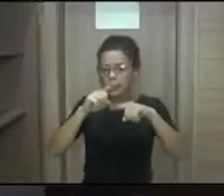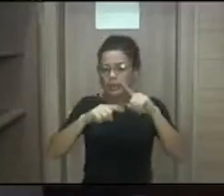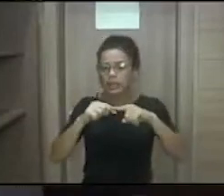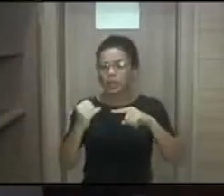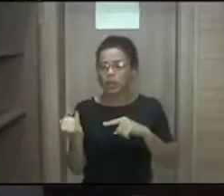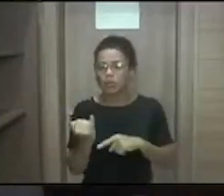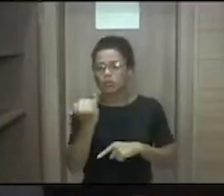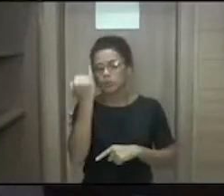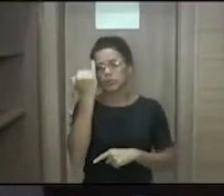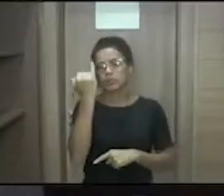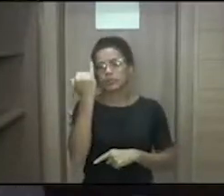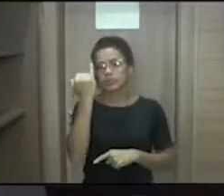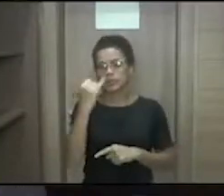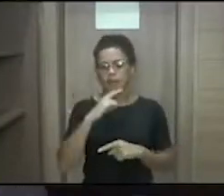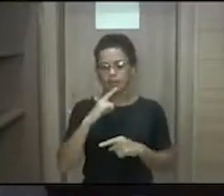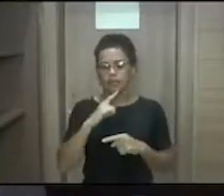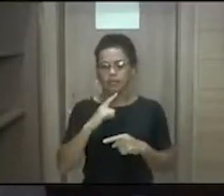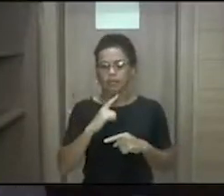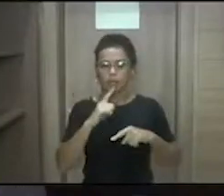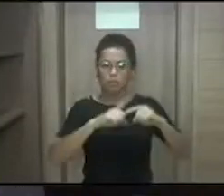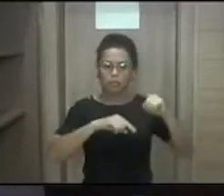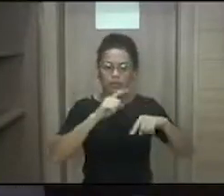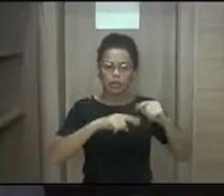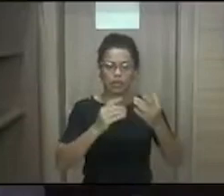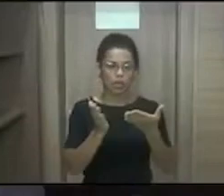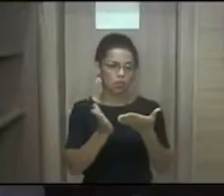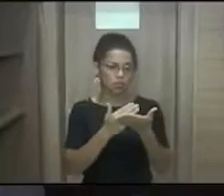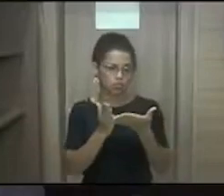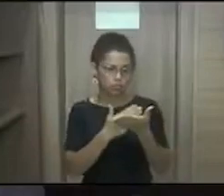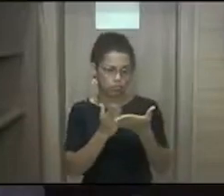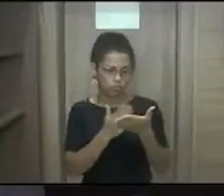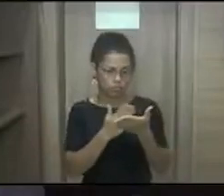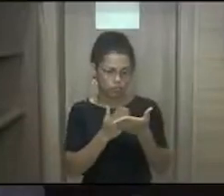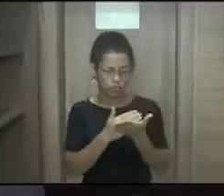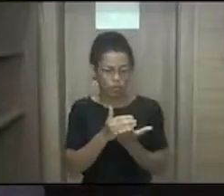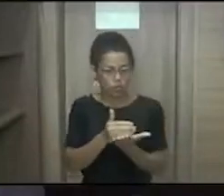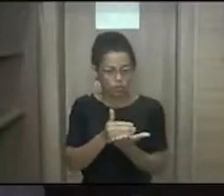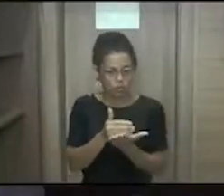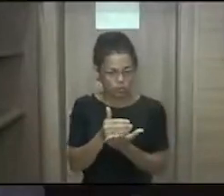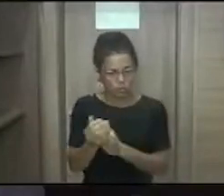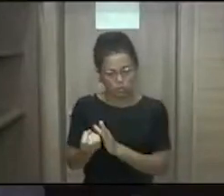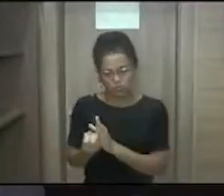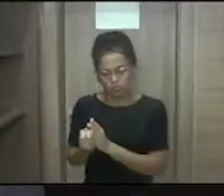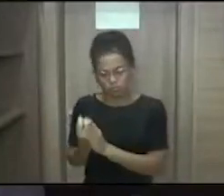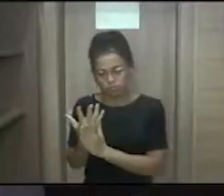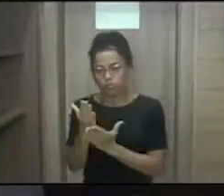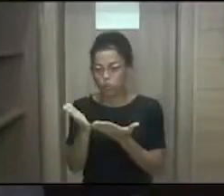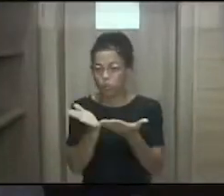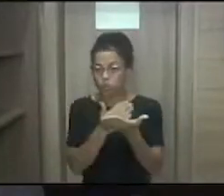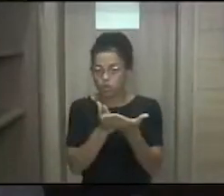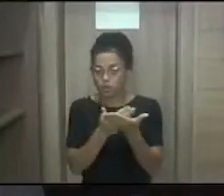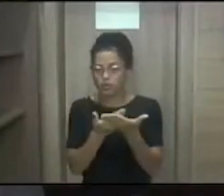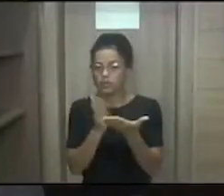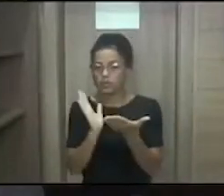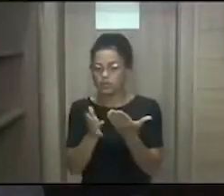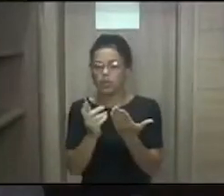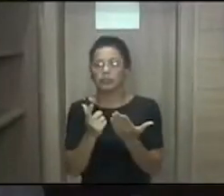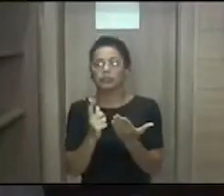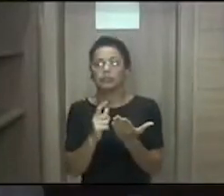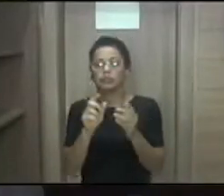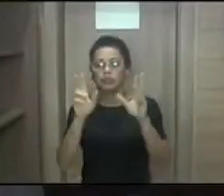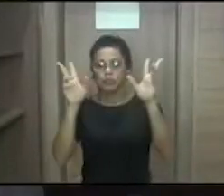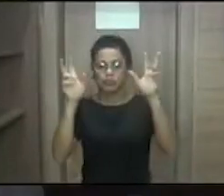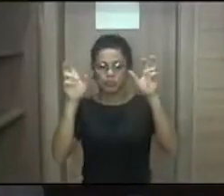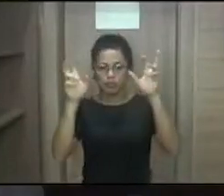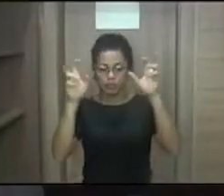importante. Nós temos como produto um livro, que nós já iniciamos a produção de um livro que nós estamos chamando de